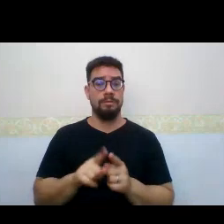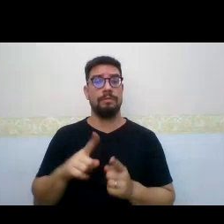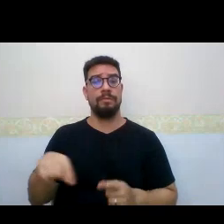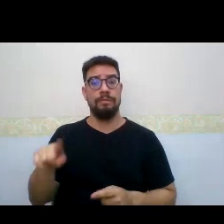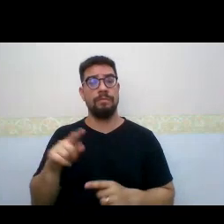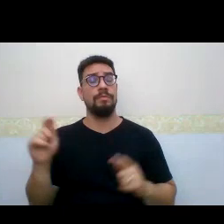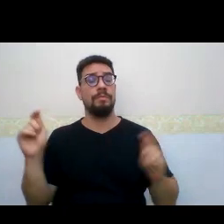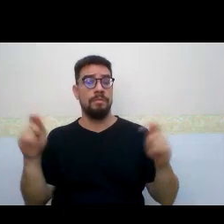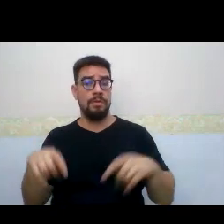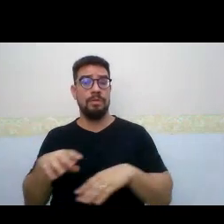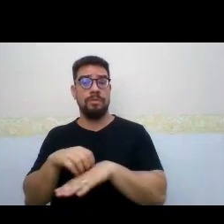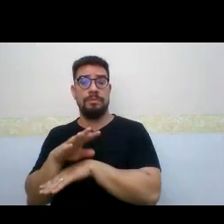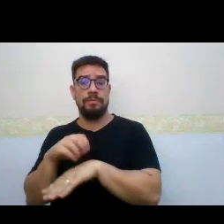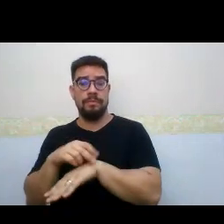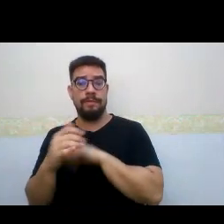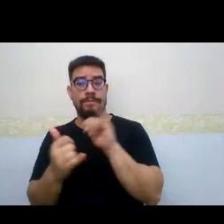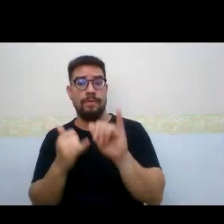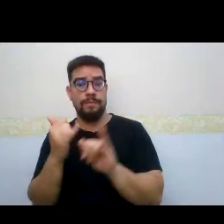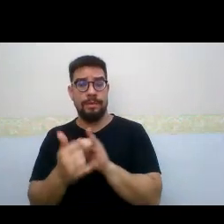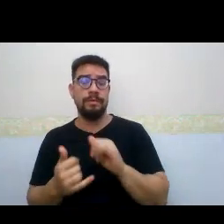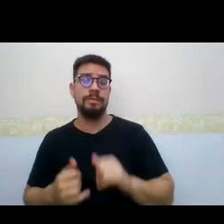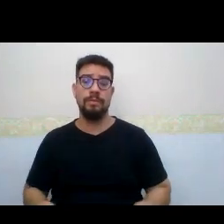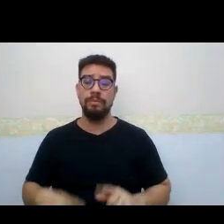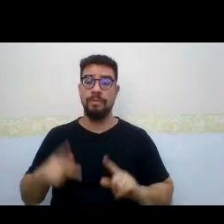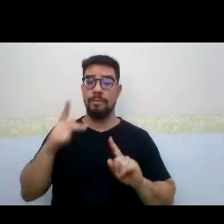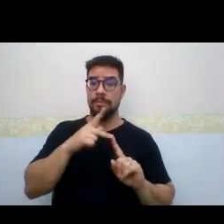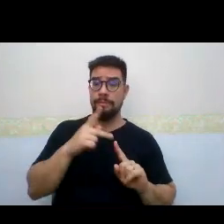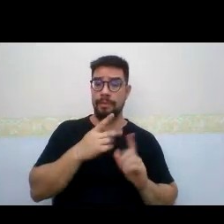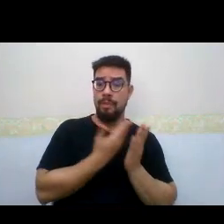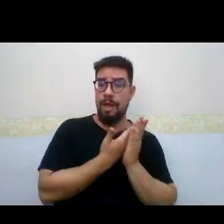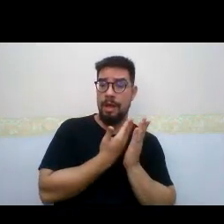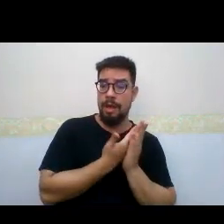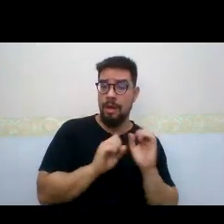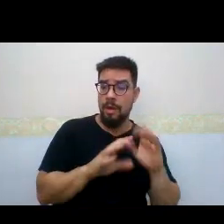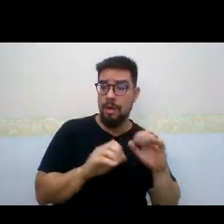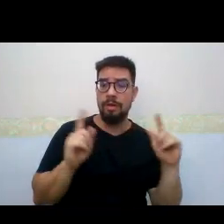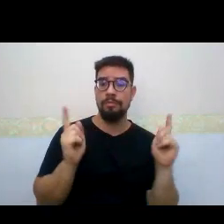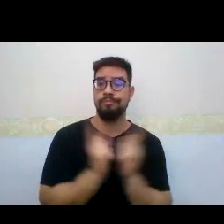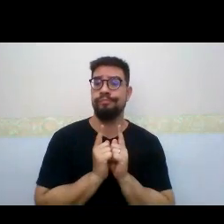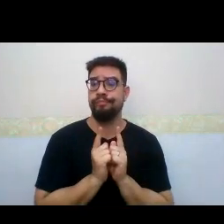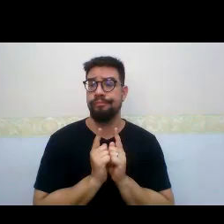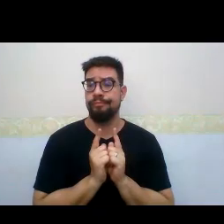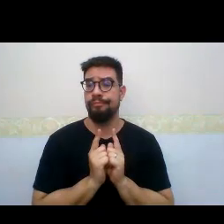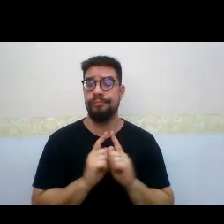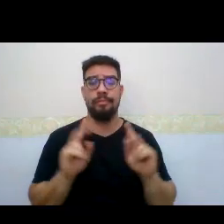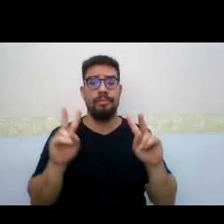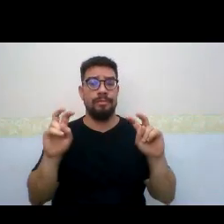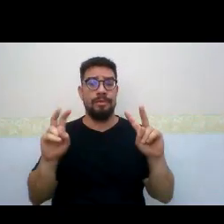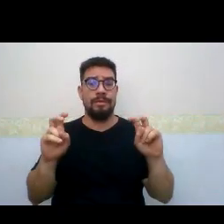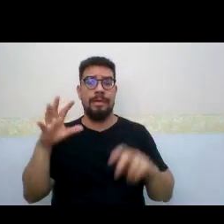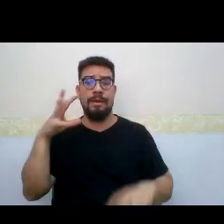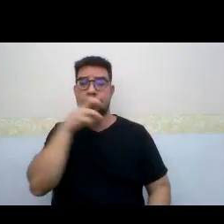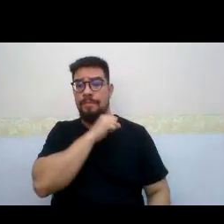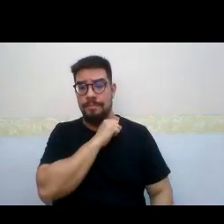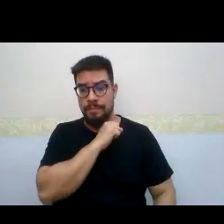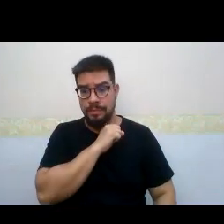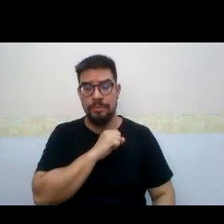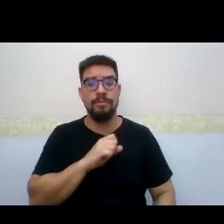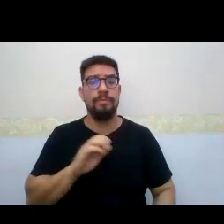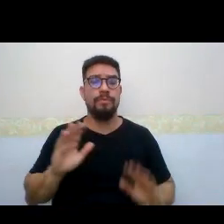as informações. Então, um plano de aula ele é mais curto, ele é para uma temática rápida que você tem que